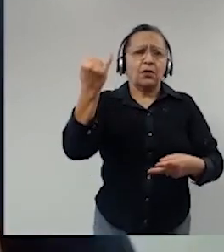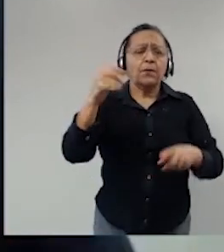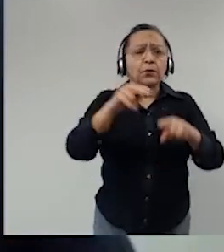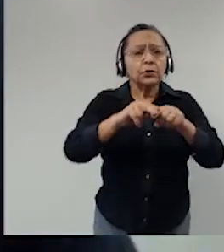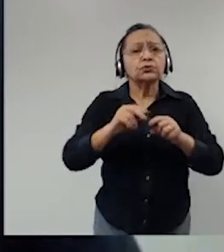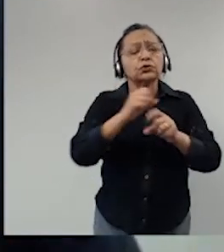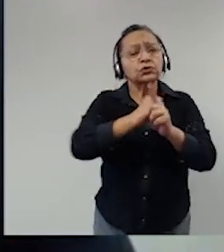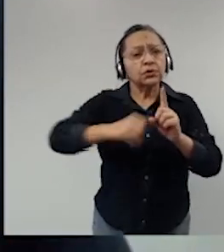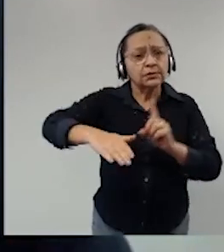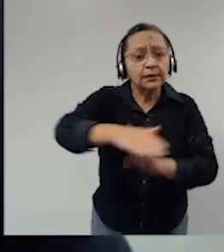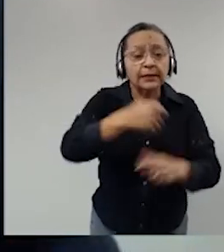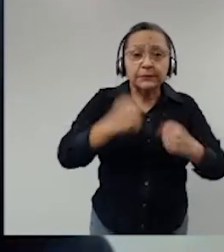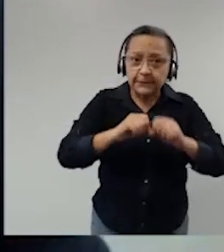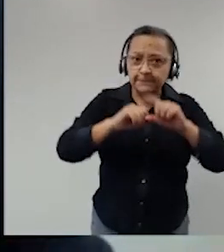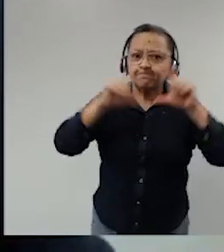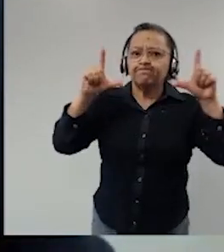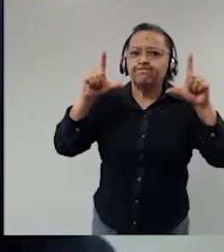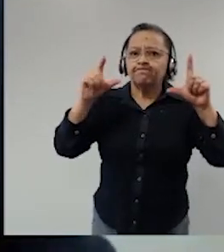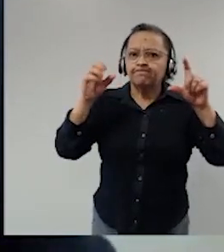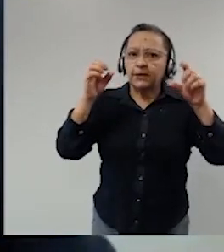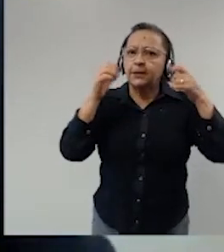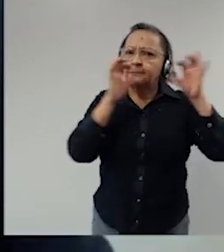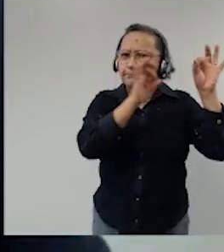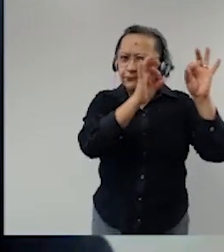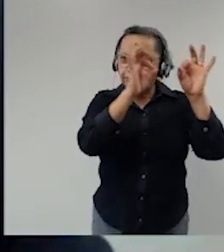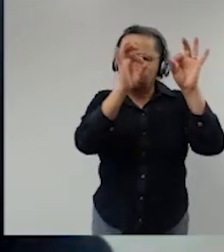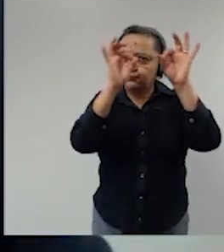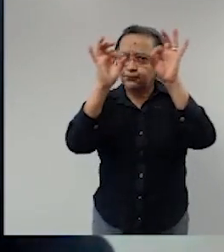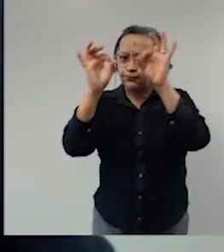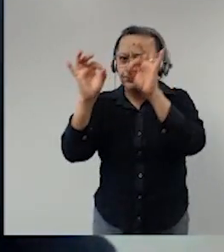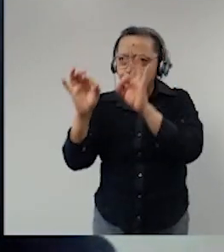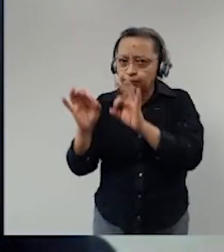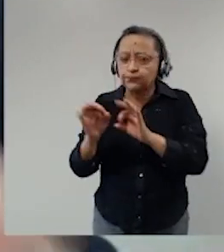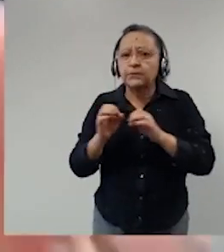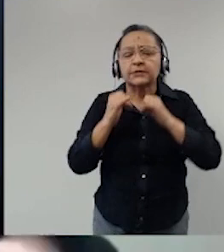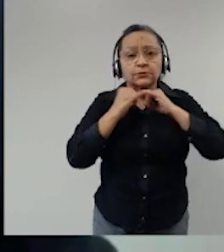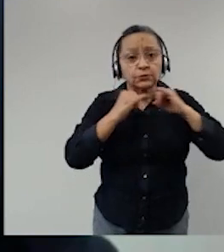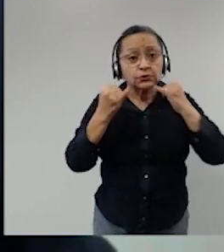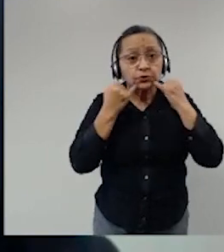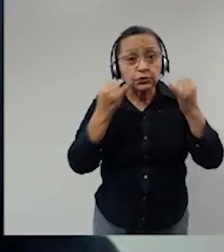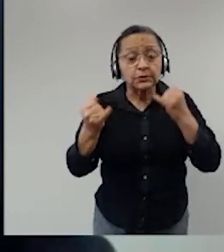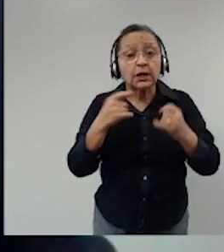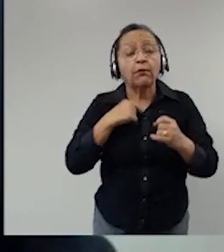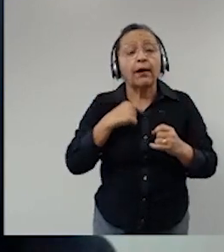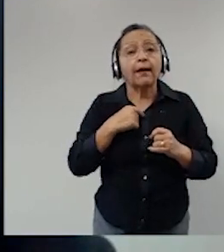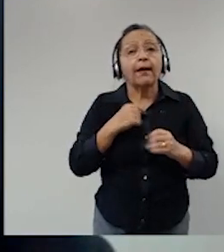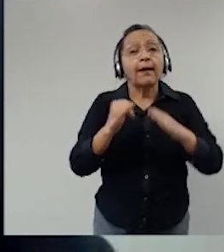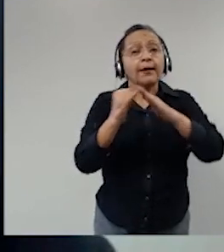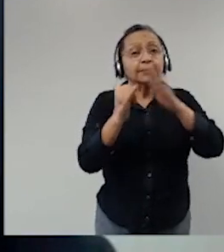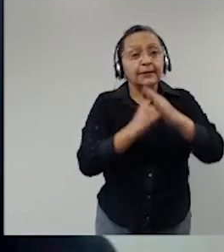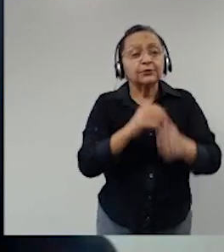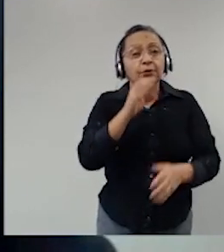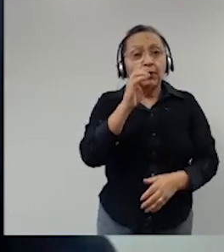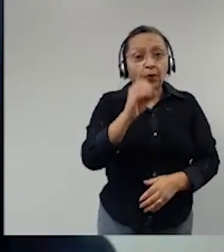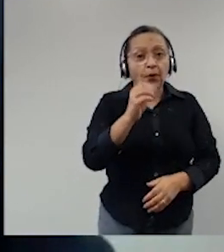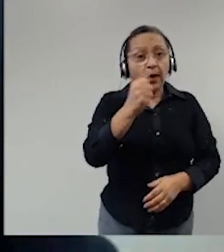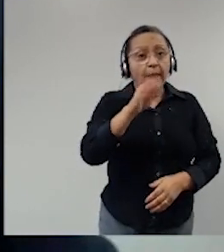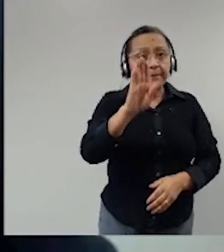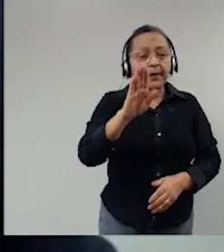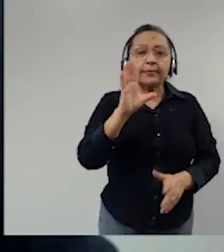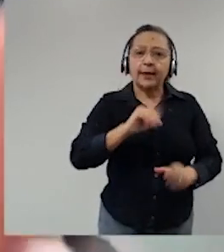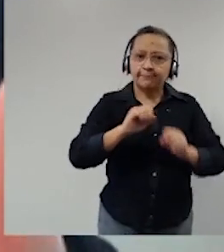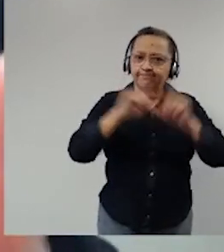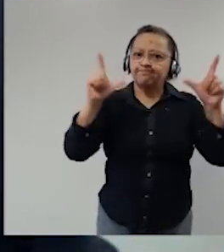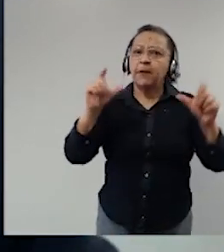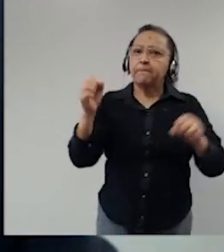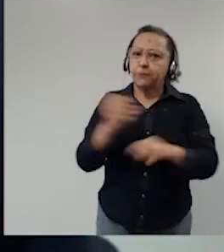sociedade precisa ficar alerta e acompanhar efetivamente isso, e entidades como a OAB estão alertas para fazer esse enfrentamento.